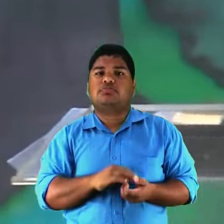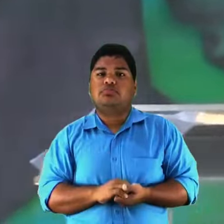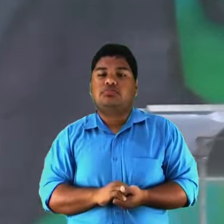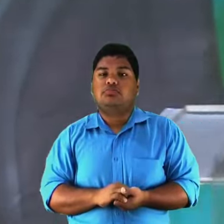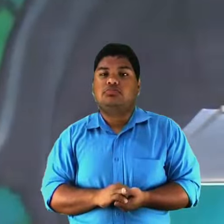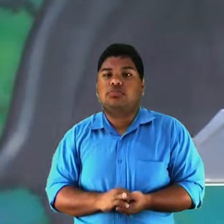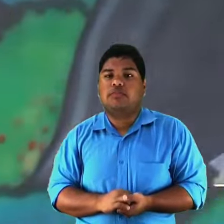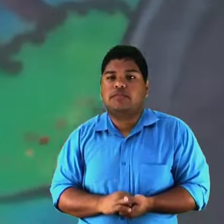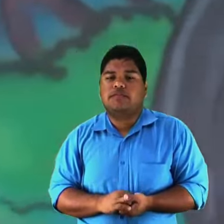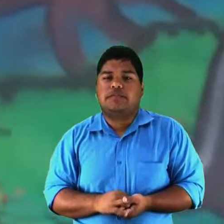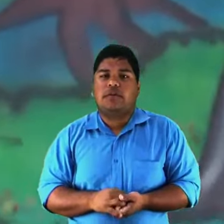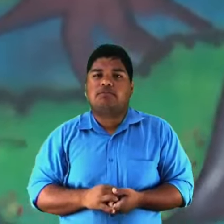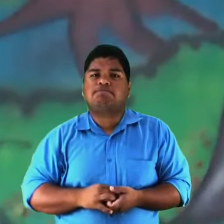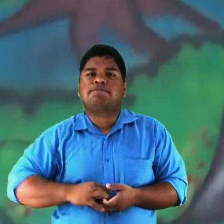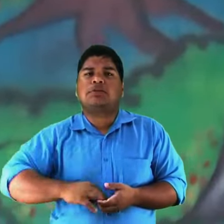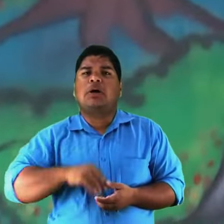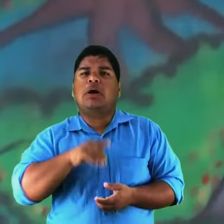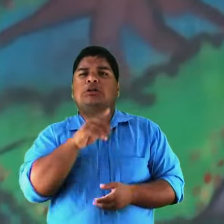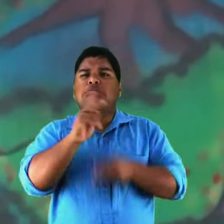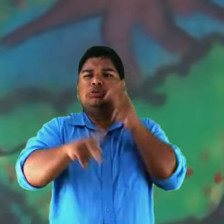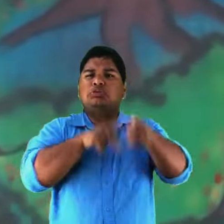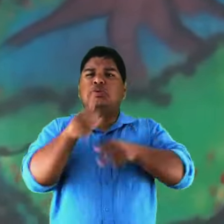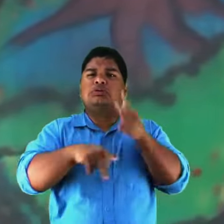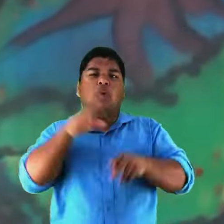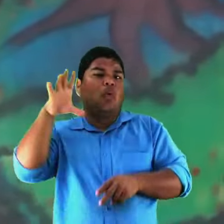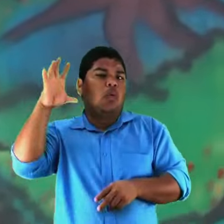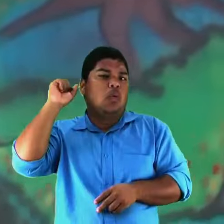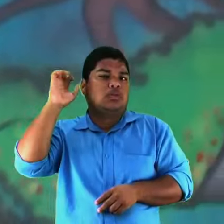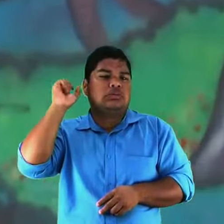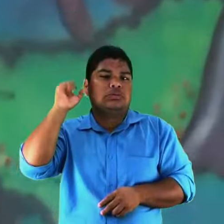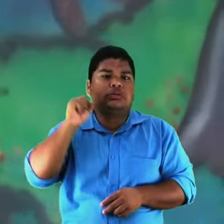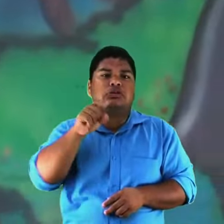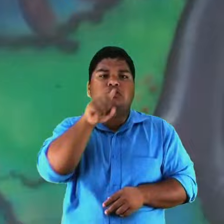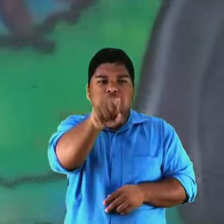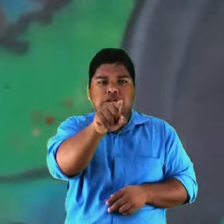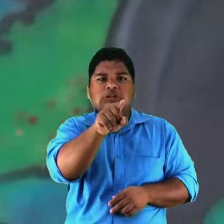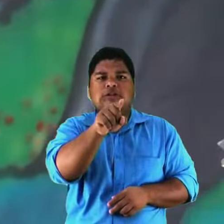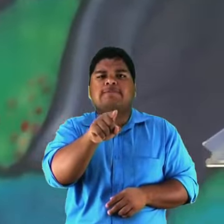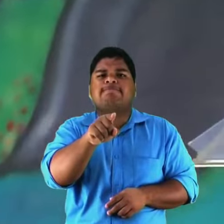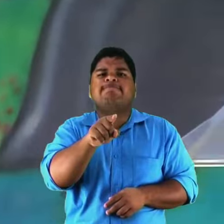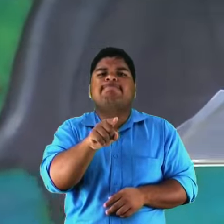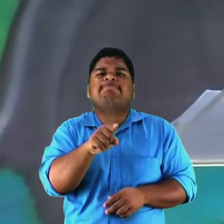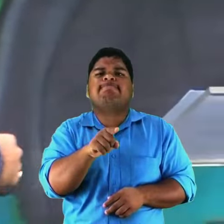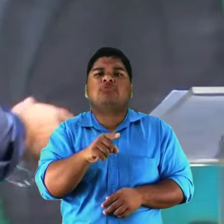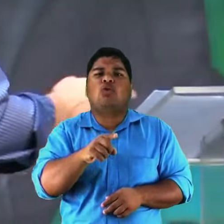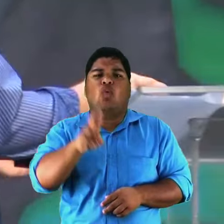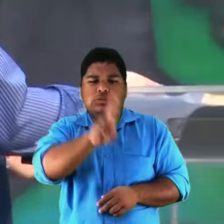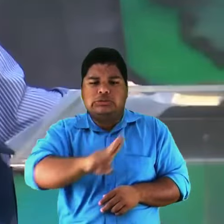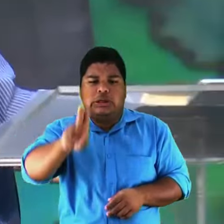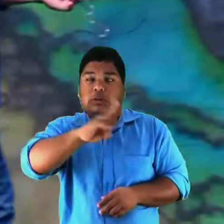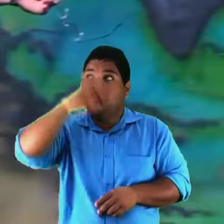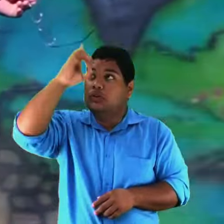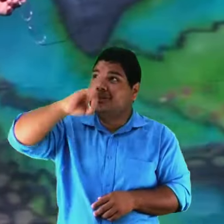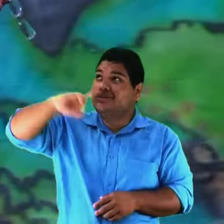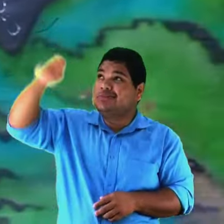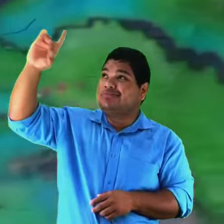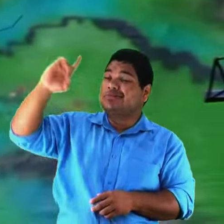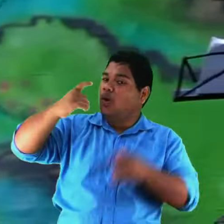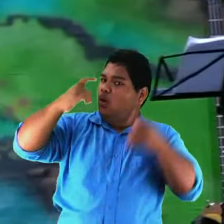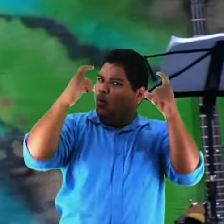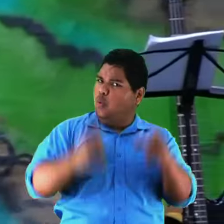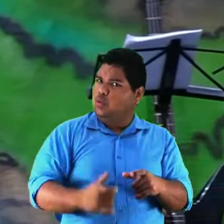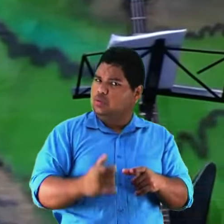pregado, para que pessoas ouçam. E você foi o instrumento para que isso aconteceu. Onde estiver o seu